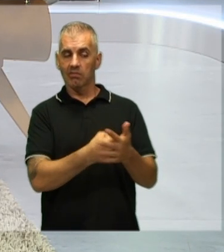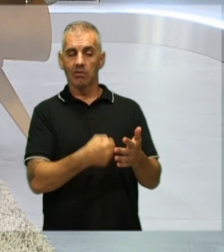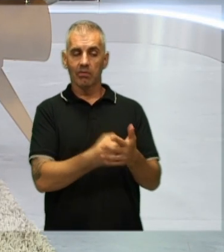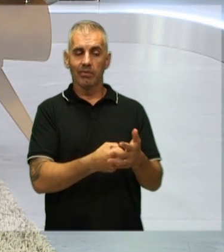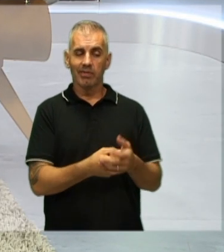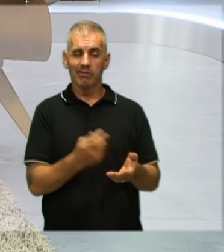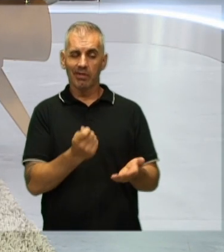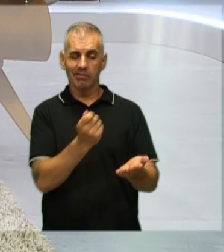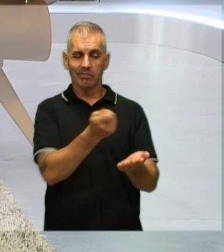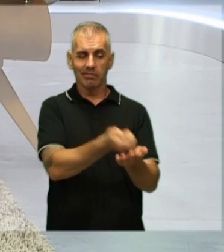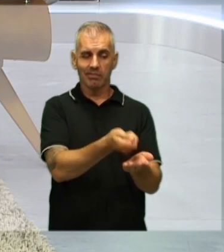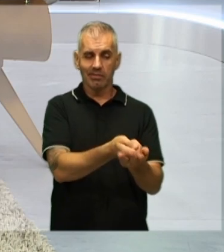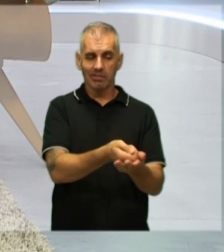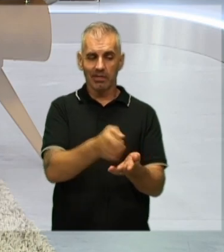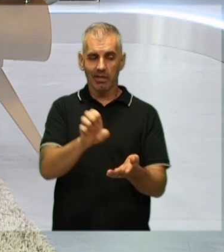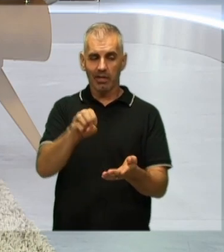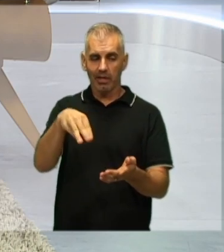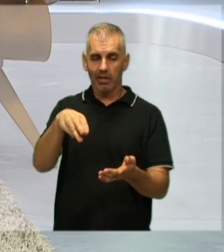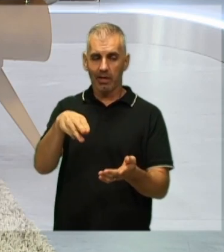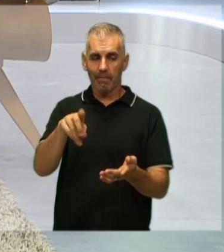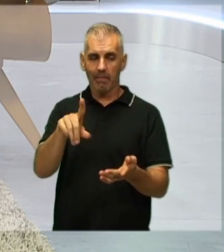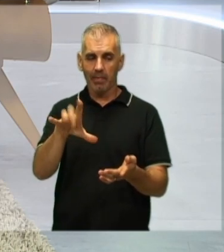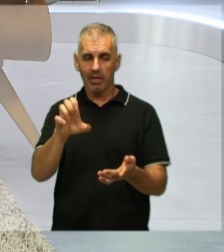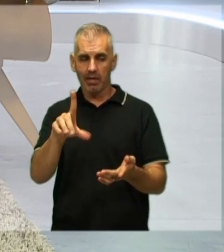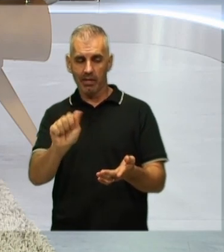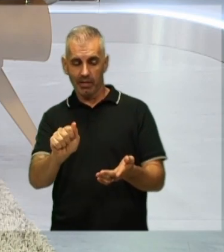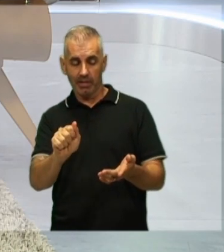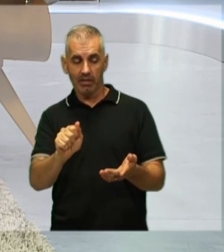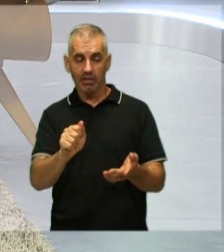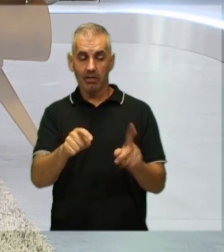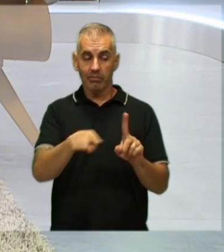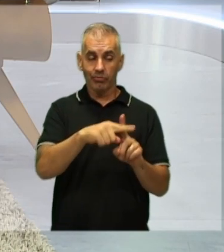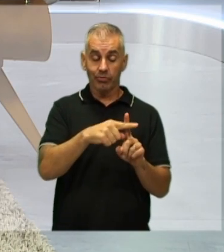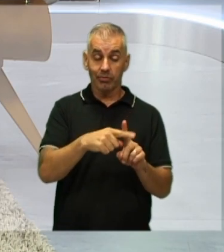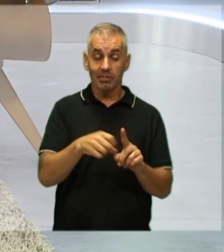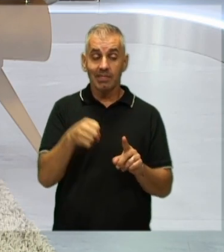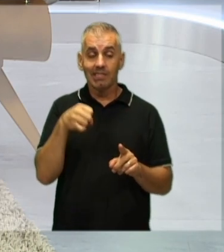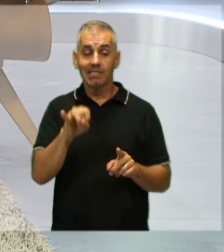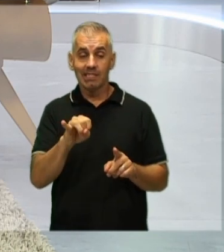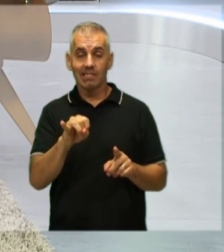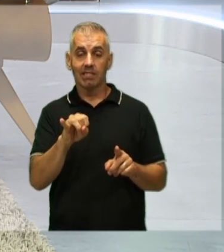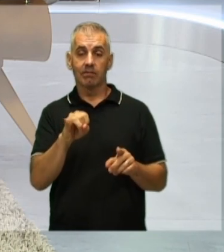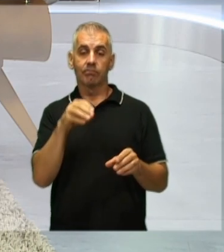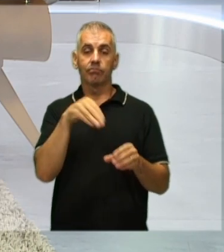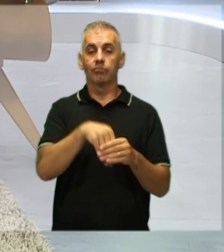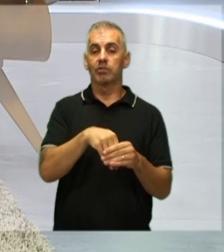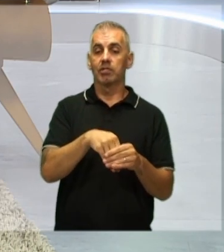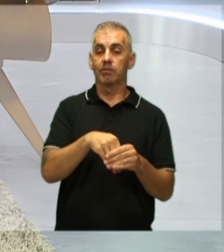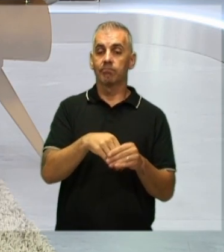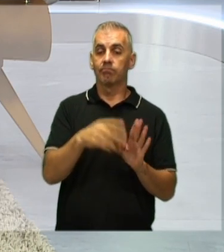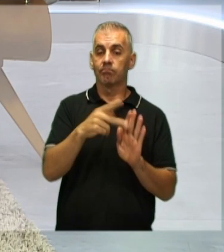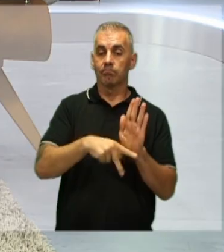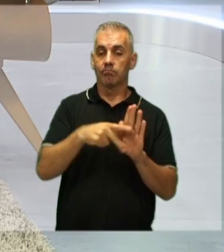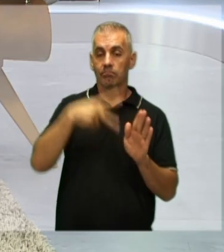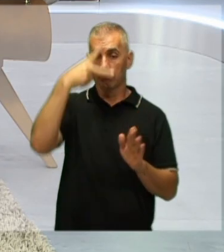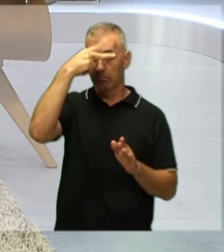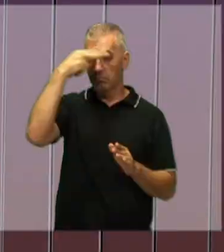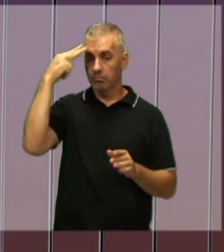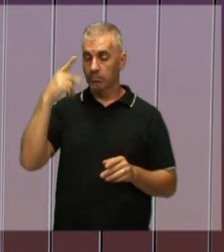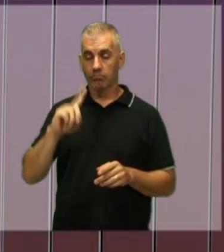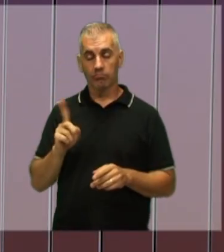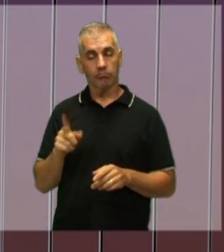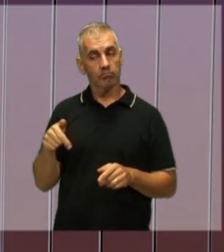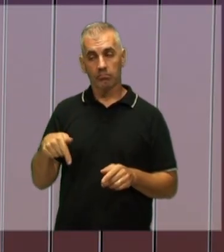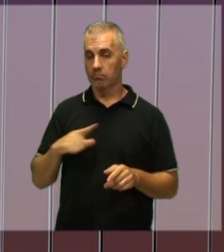receber, né, a tua emenda impositiva aí da oposição, se você votar o projeto do prefeito. Isso não acontece. Tá? Então quero parabenizar aqui o